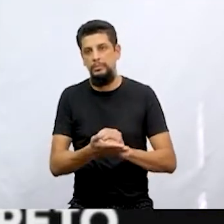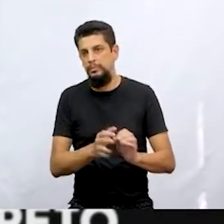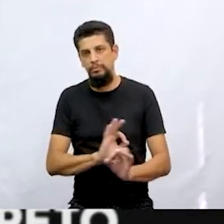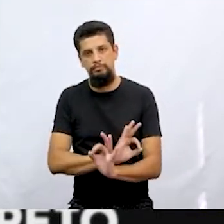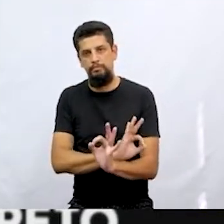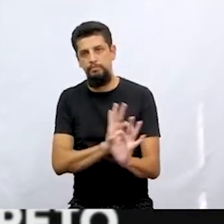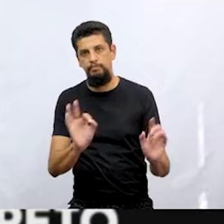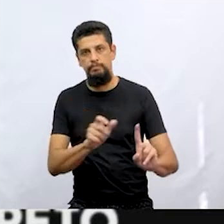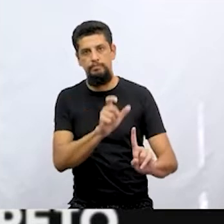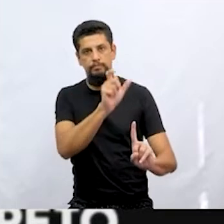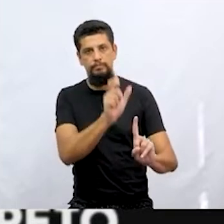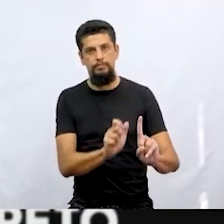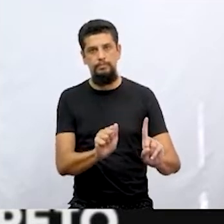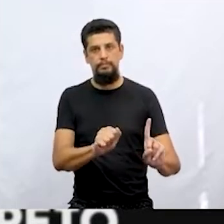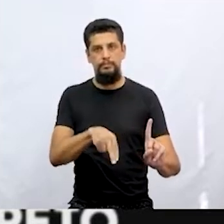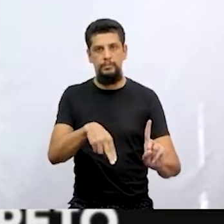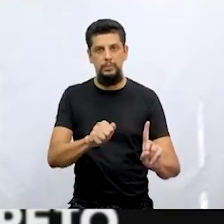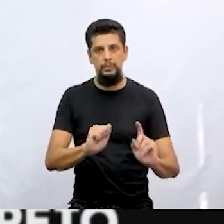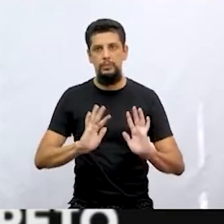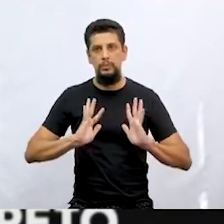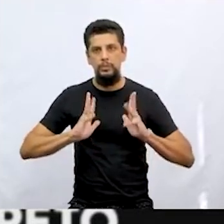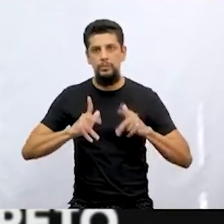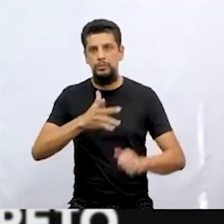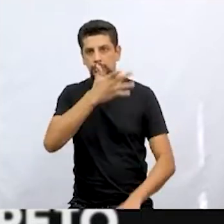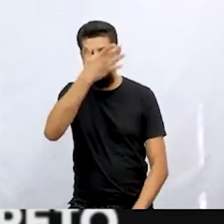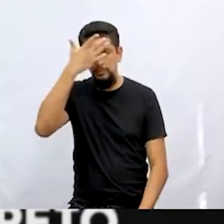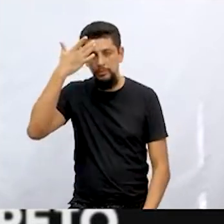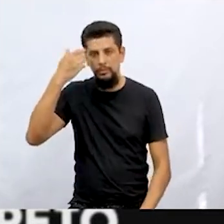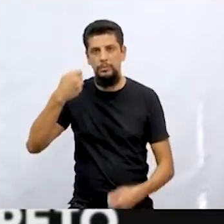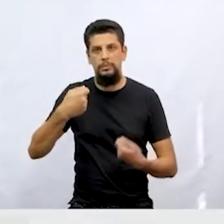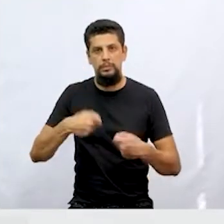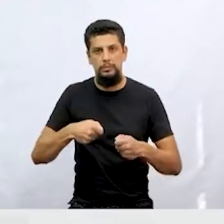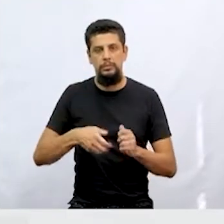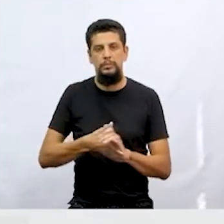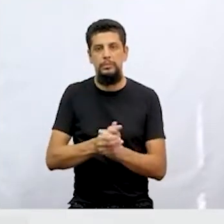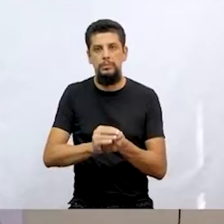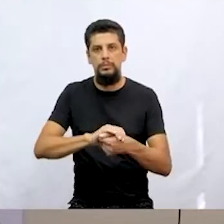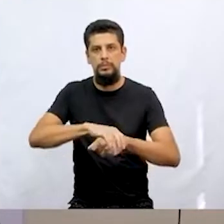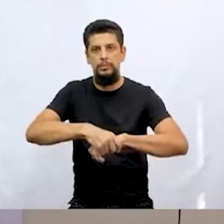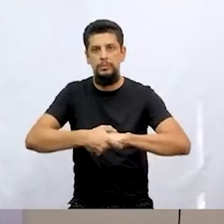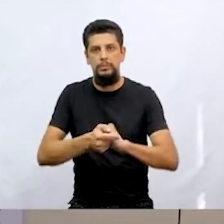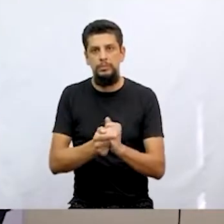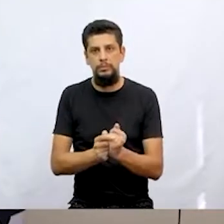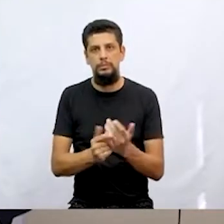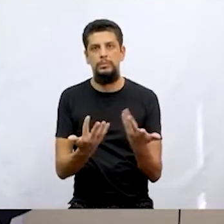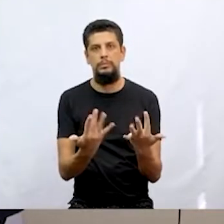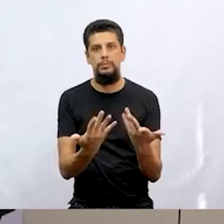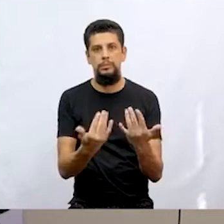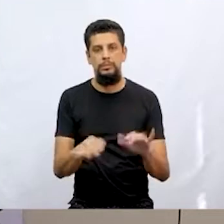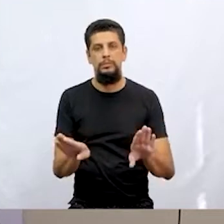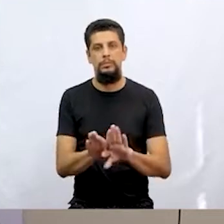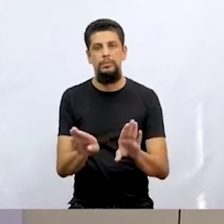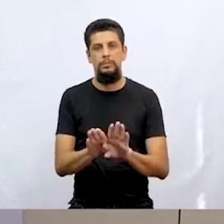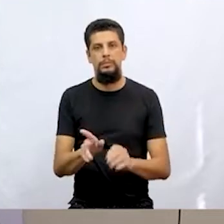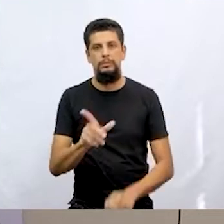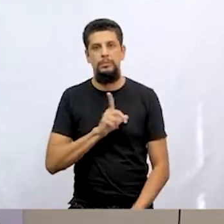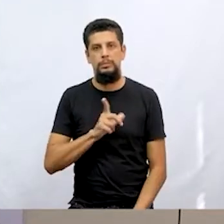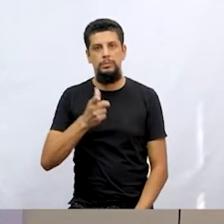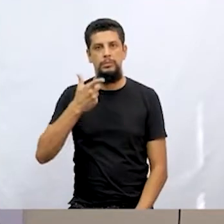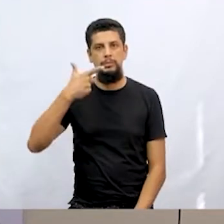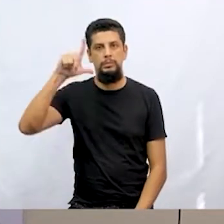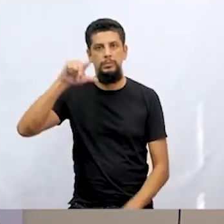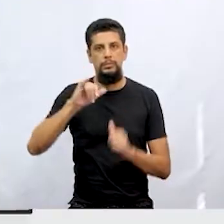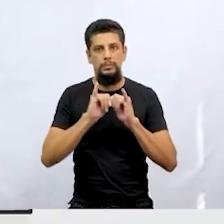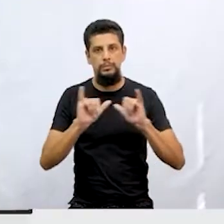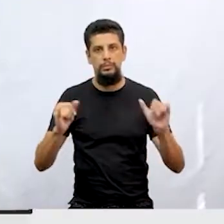Muito bem, Ana. Todo mundo deve higienizar as mãos antes de começarmos. E temos um outro aviso muito